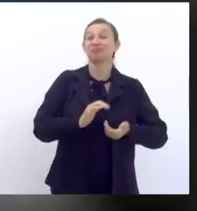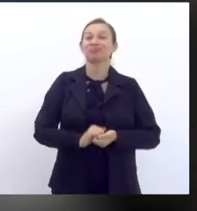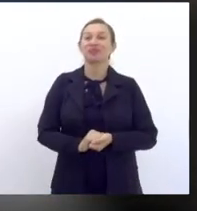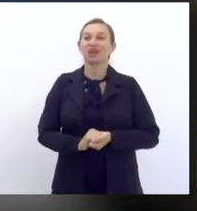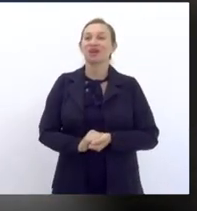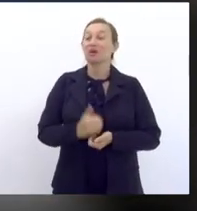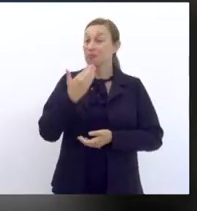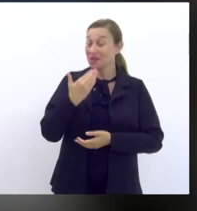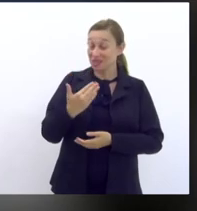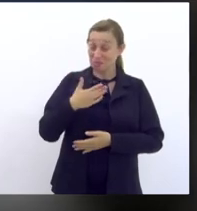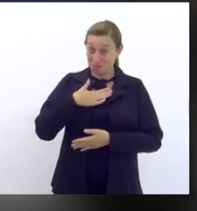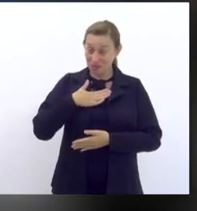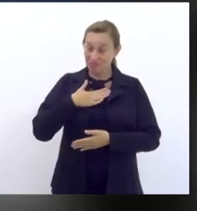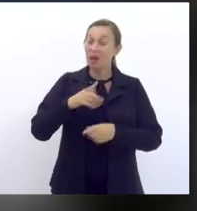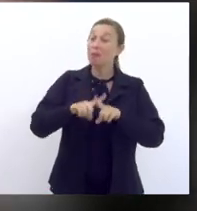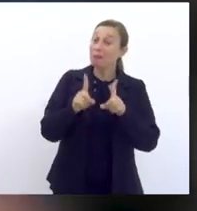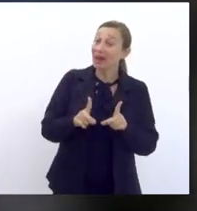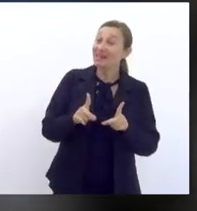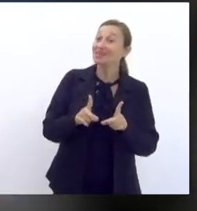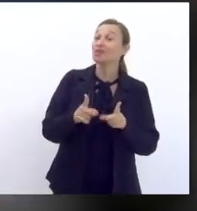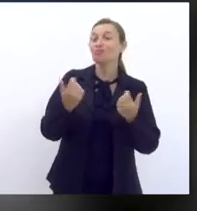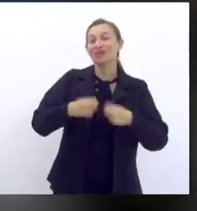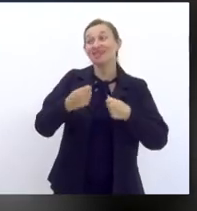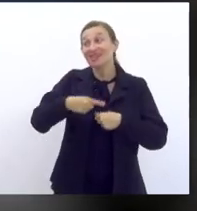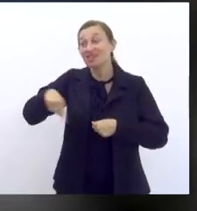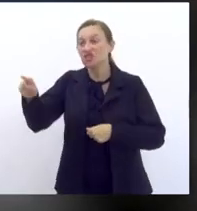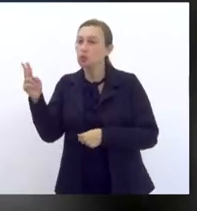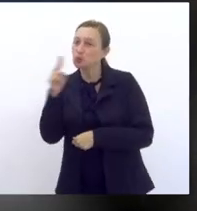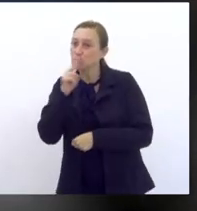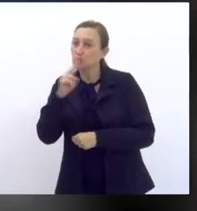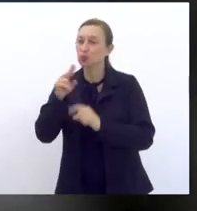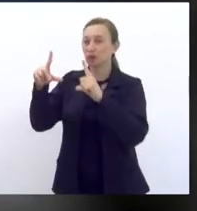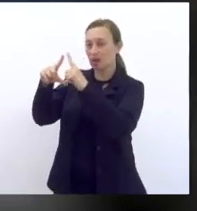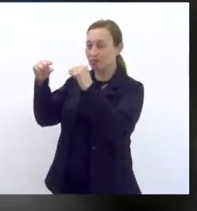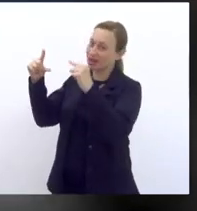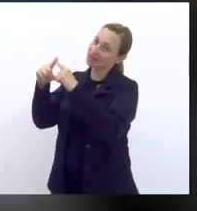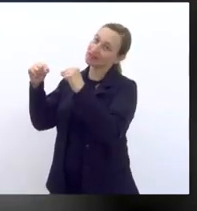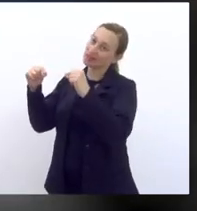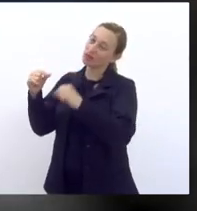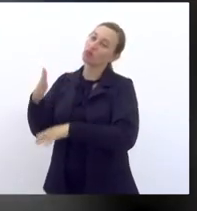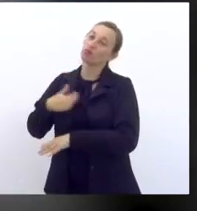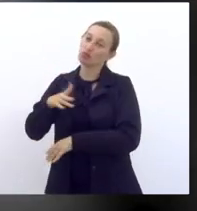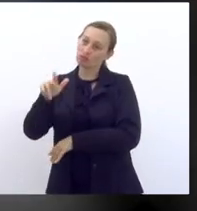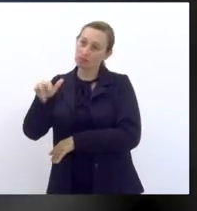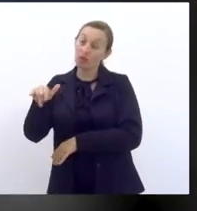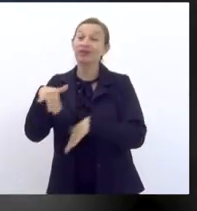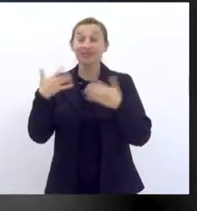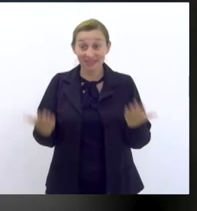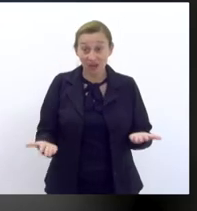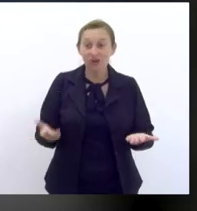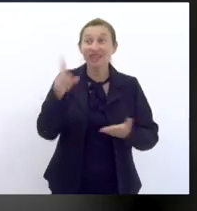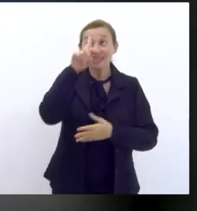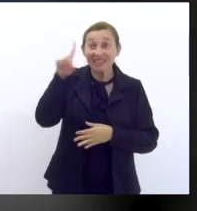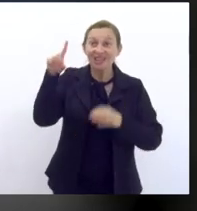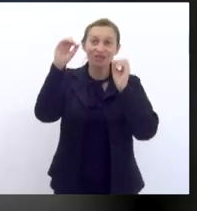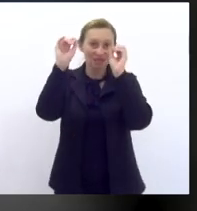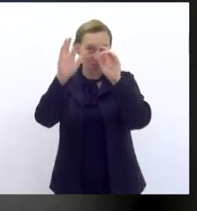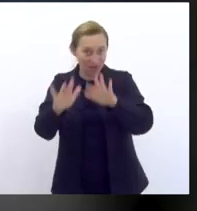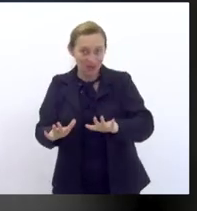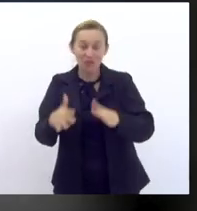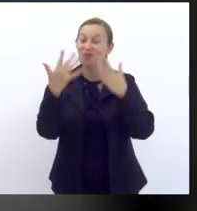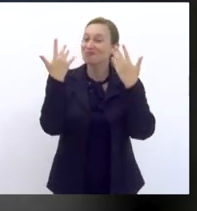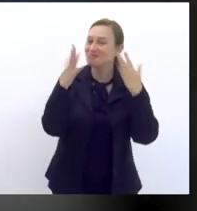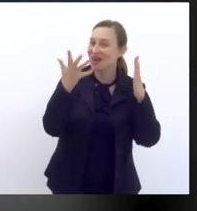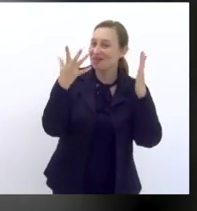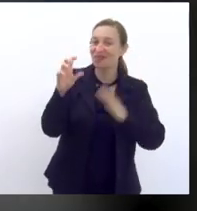solicitada por mim porque eu tive que vir a Brasília não compromisso urgente com meu irmão então Deus abençoe parabéns